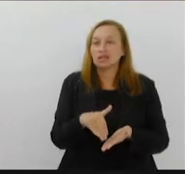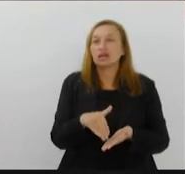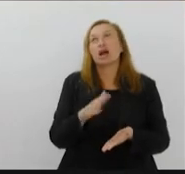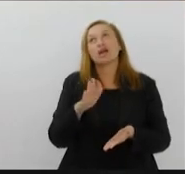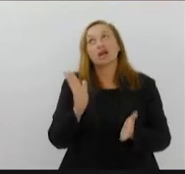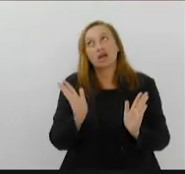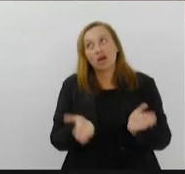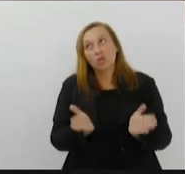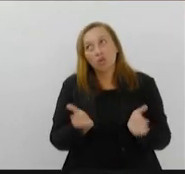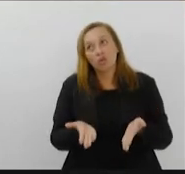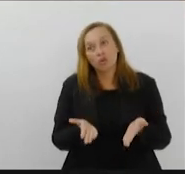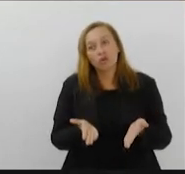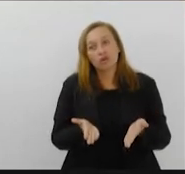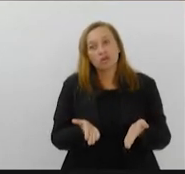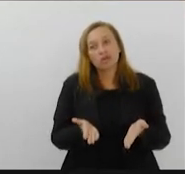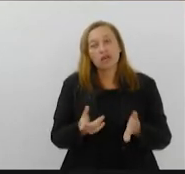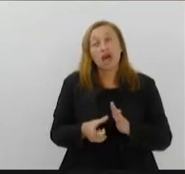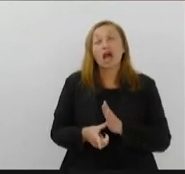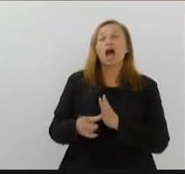também,